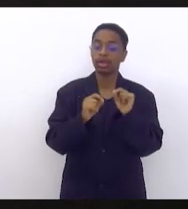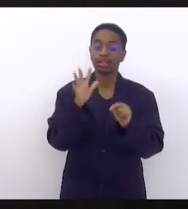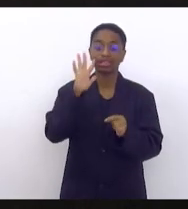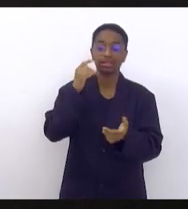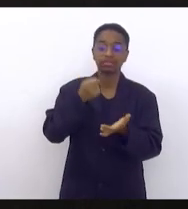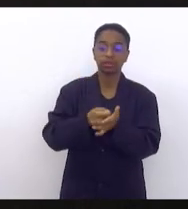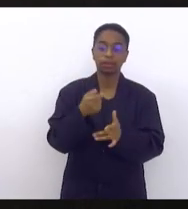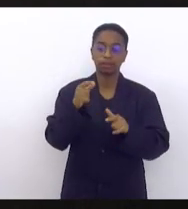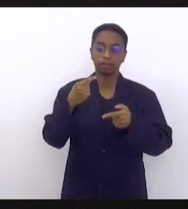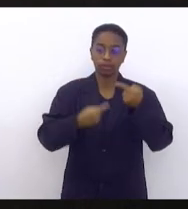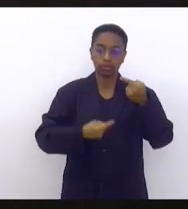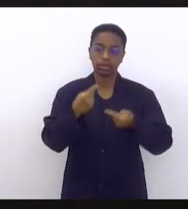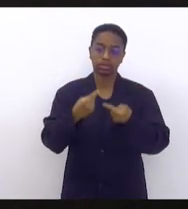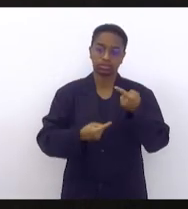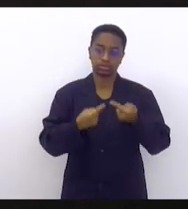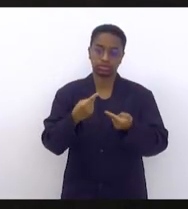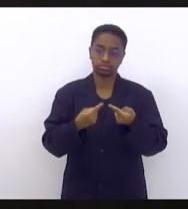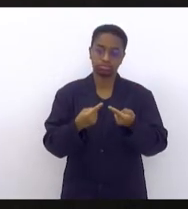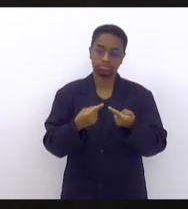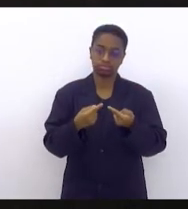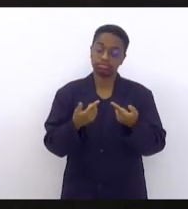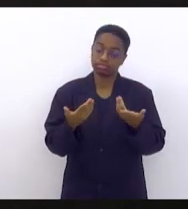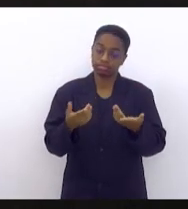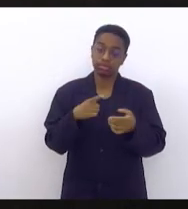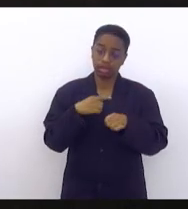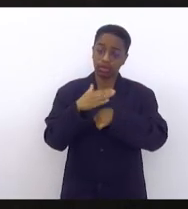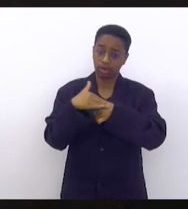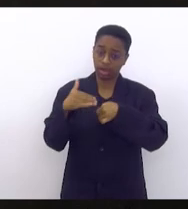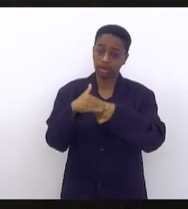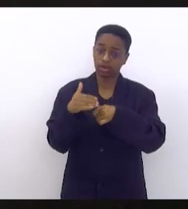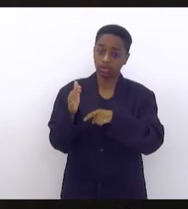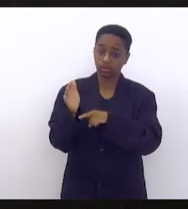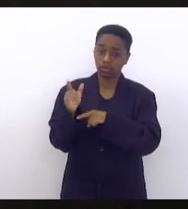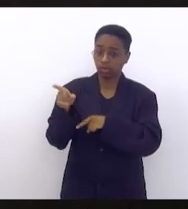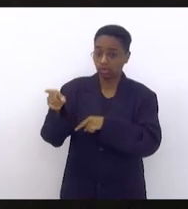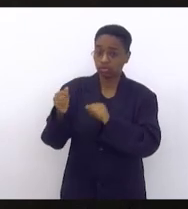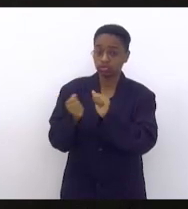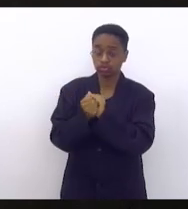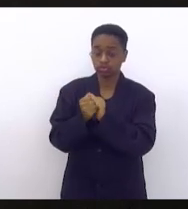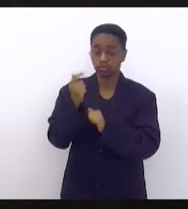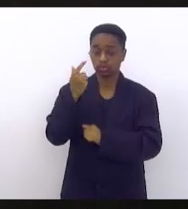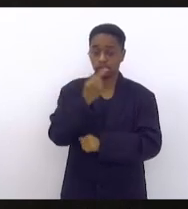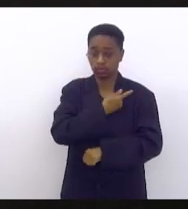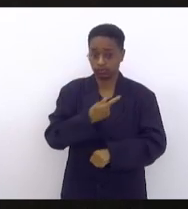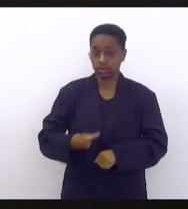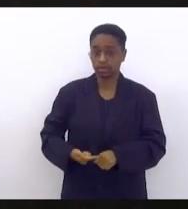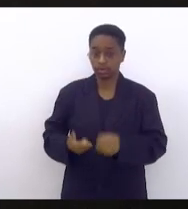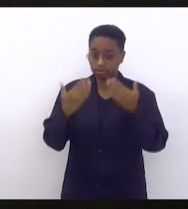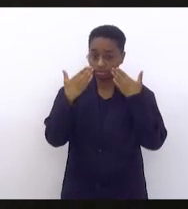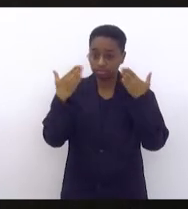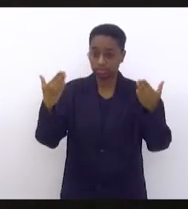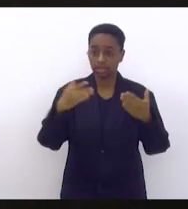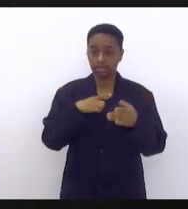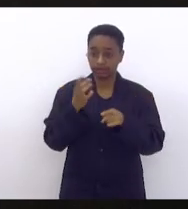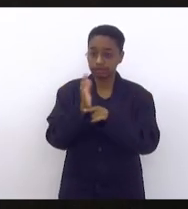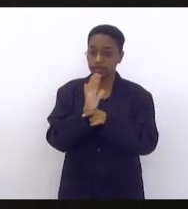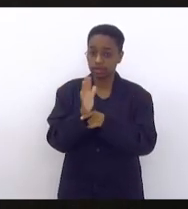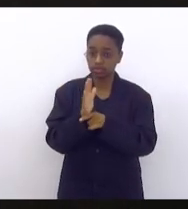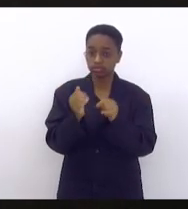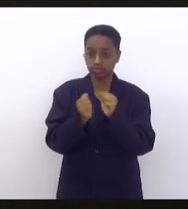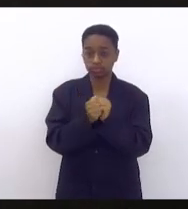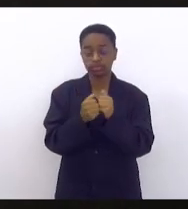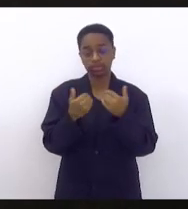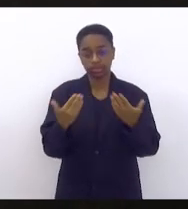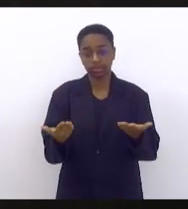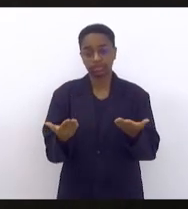política. Com todo o carinho com o governador. Né? Eu tenho um vídeo junto com ele. Público. Entendeu?